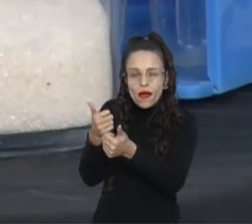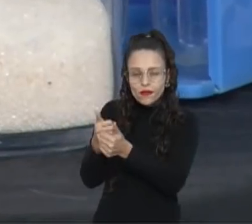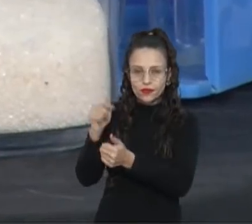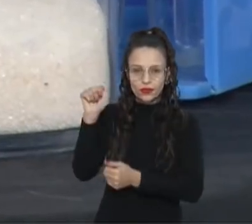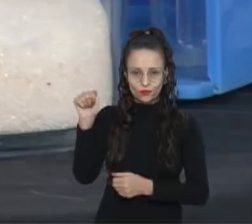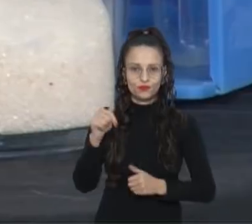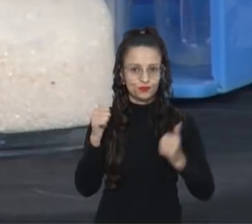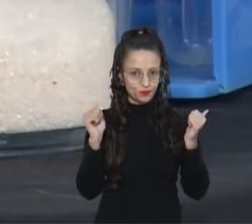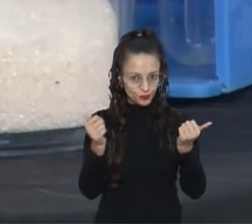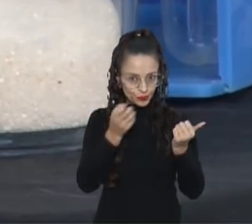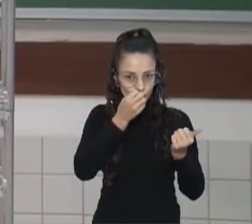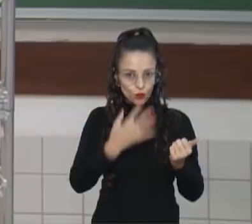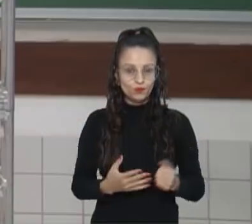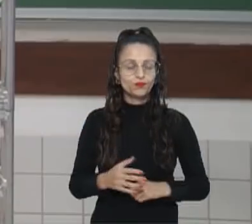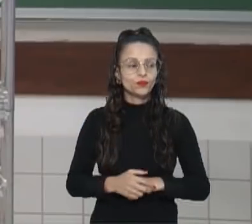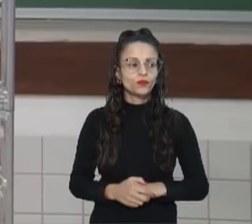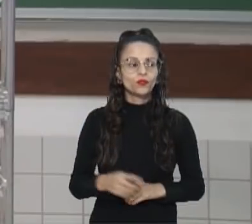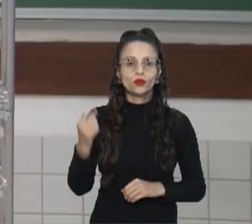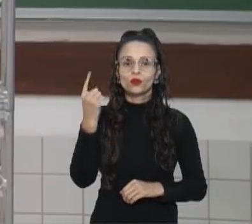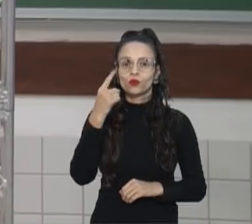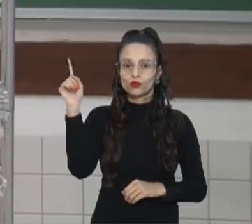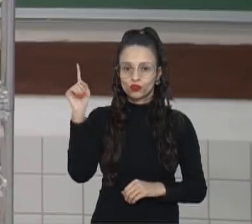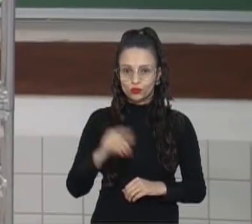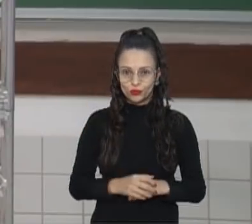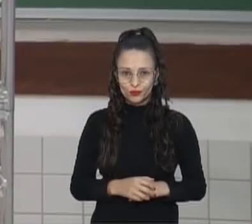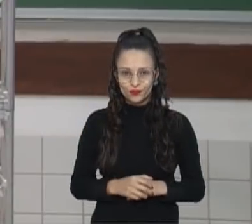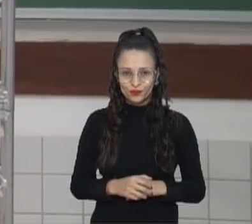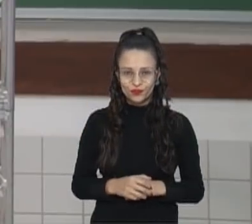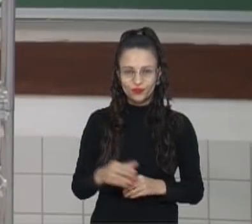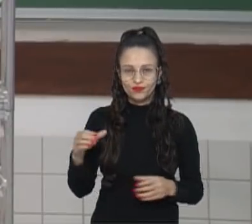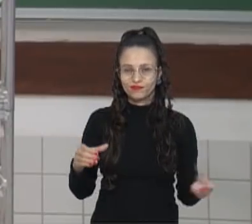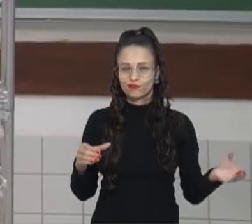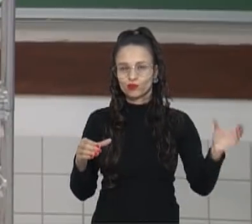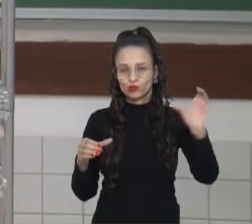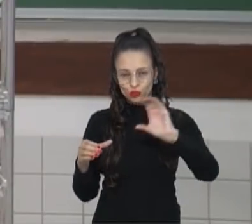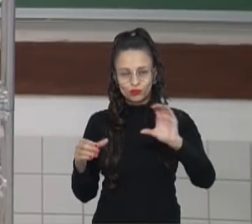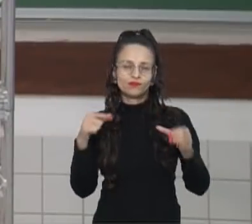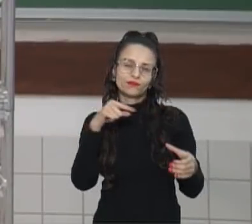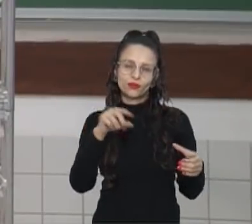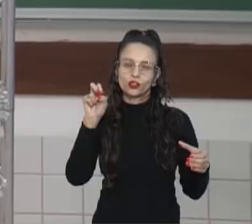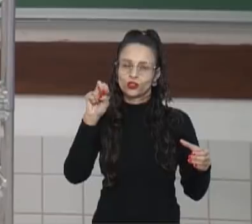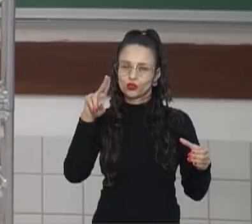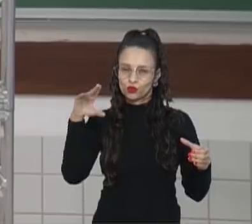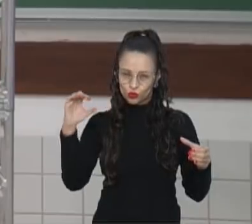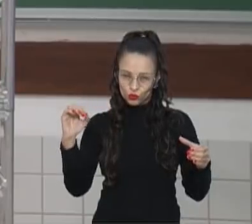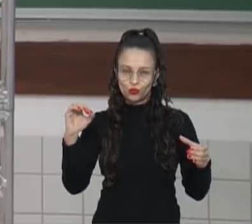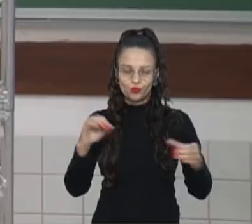Tá bom? Por último, nosso amiguinho repolho, trabalhando no leite.